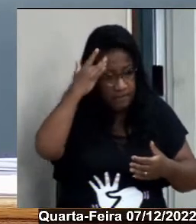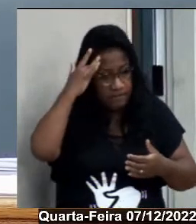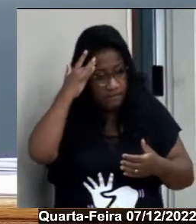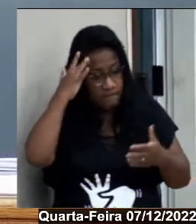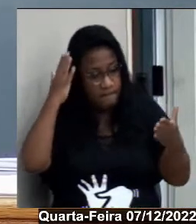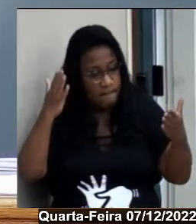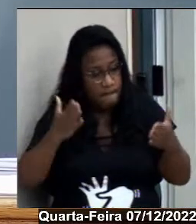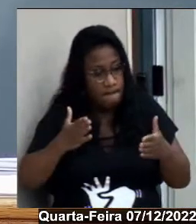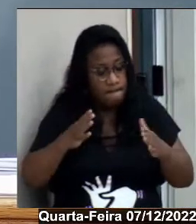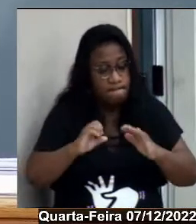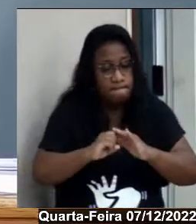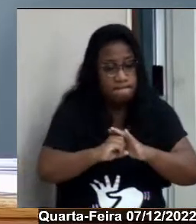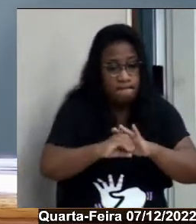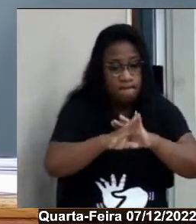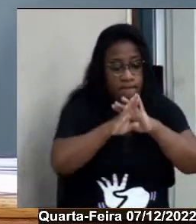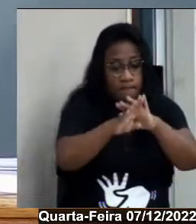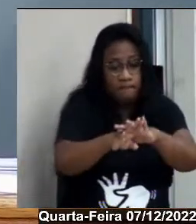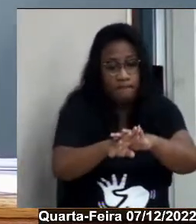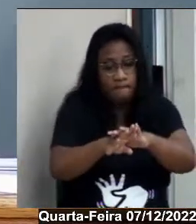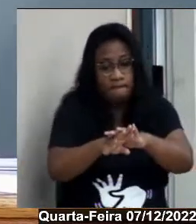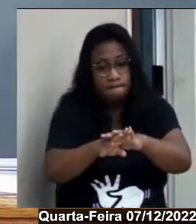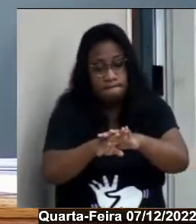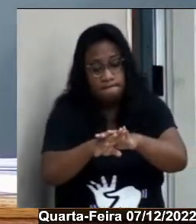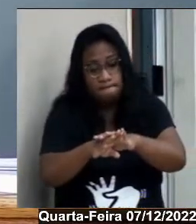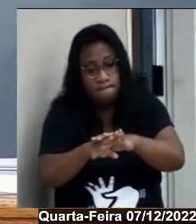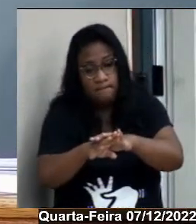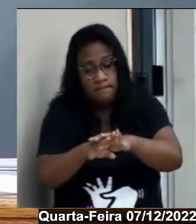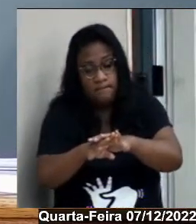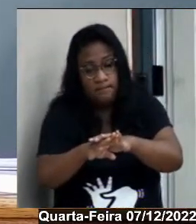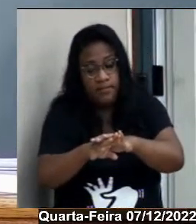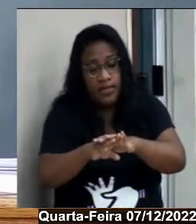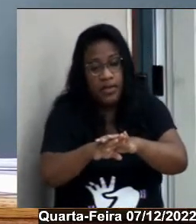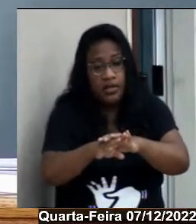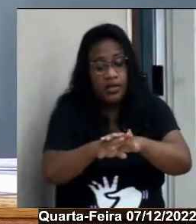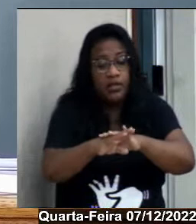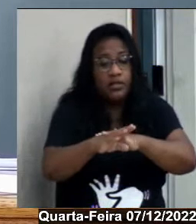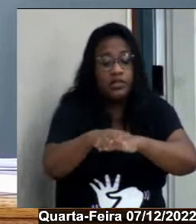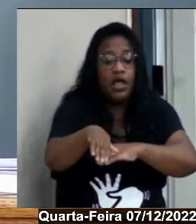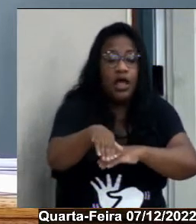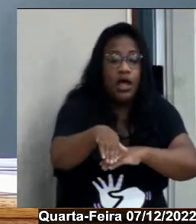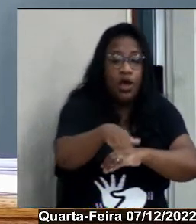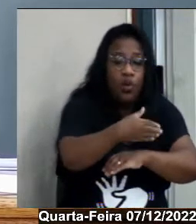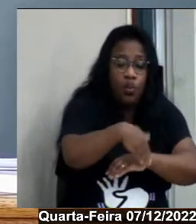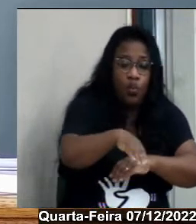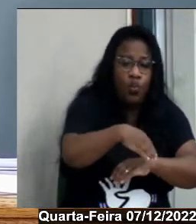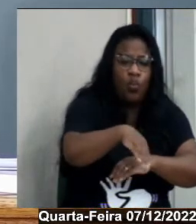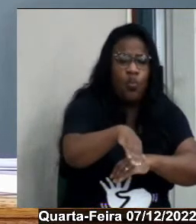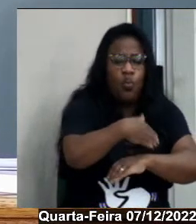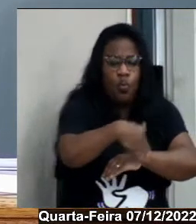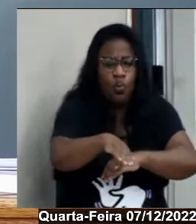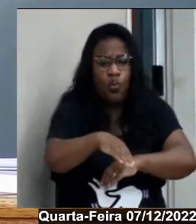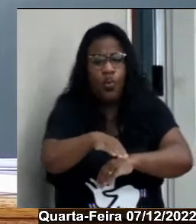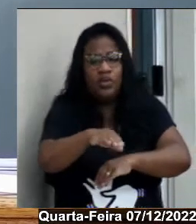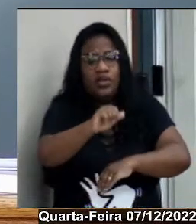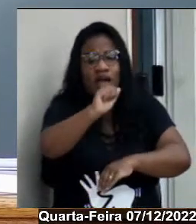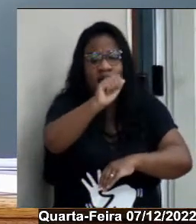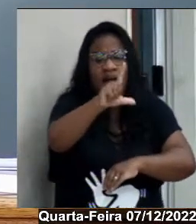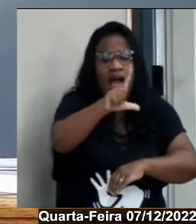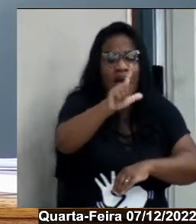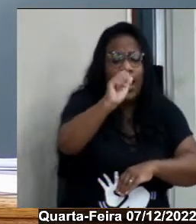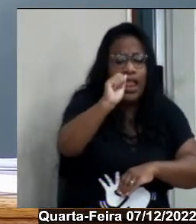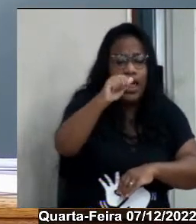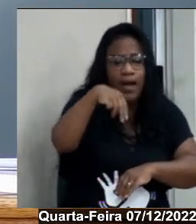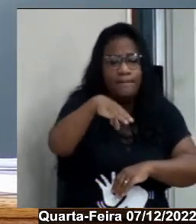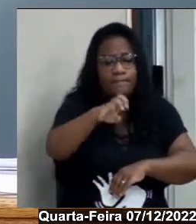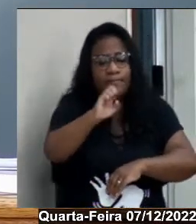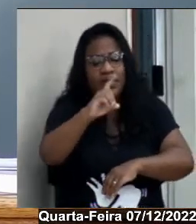sarjeto, pavimentação asfáltica nas ruas Caminho do Índio, Alameda do Jacarandá, Alameda das Araras,